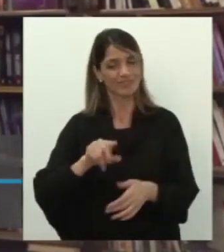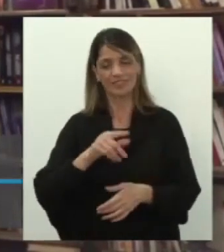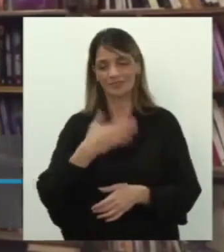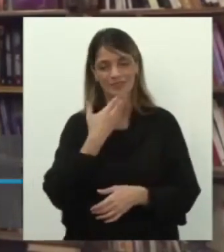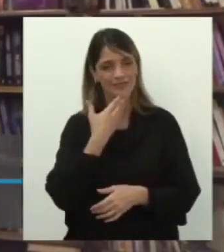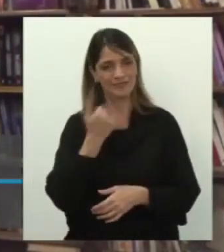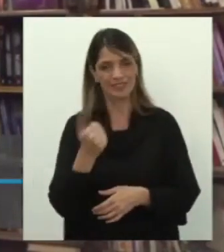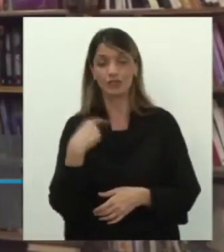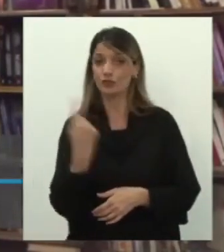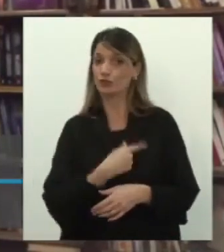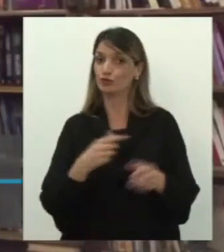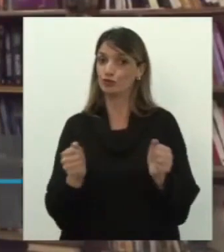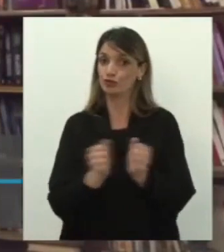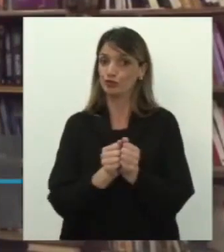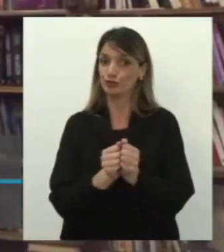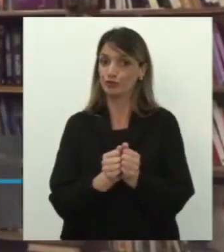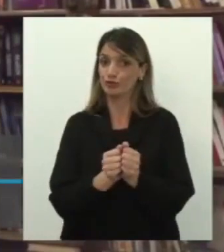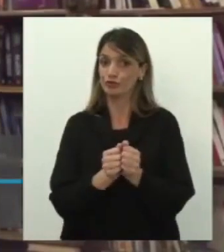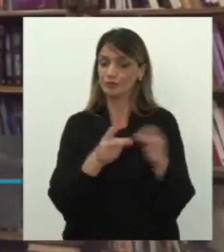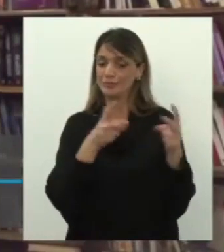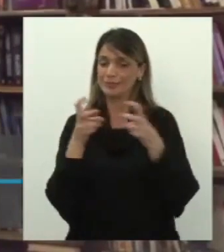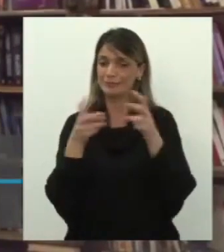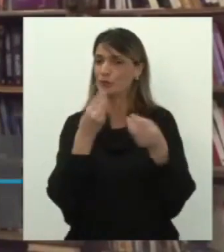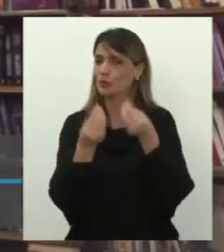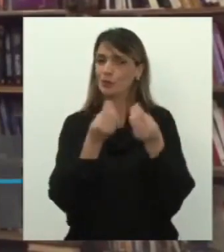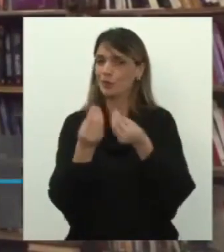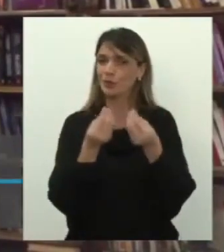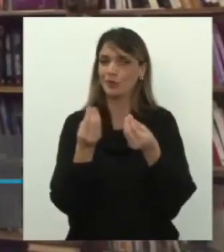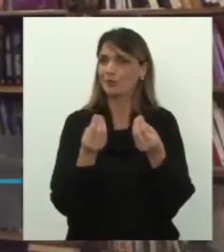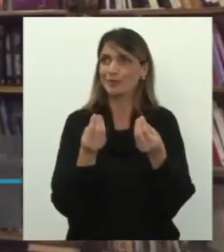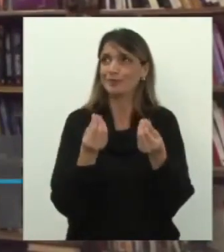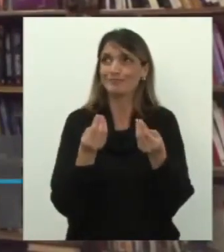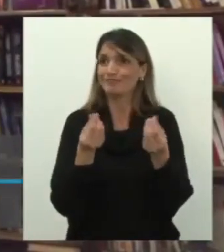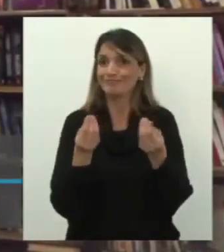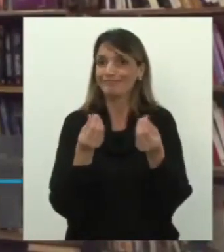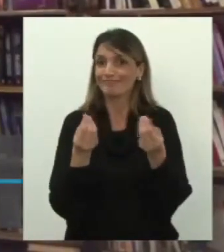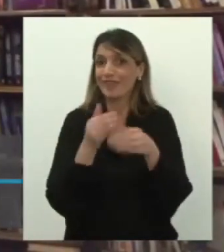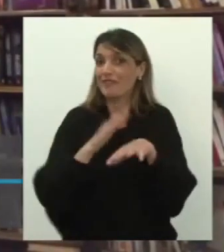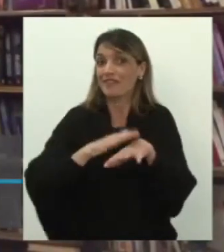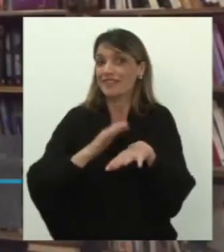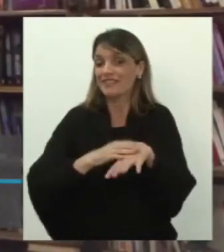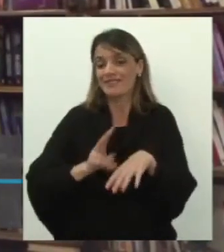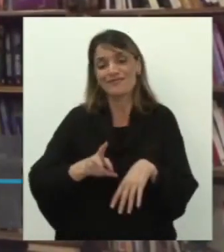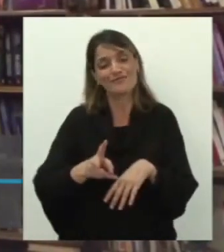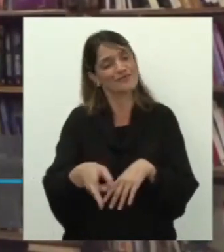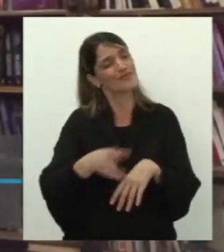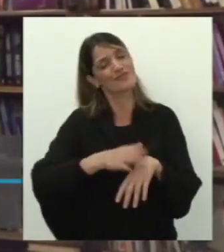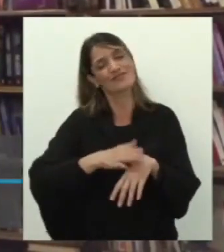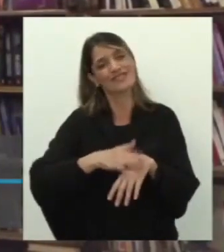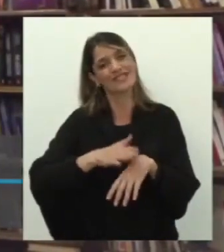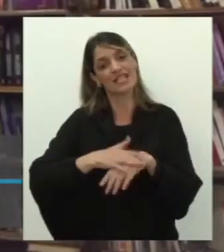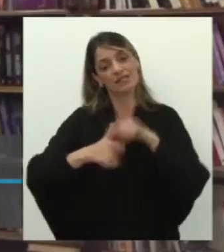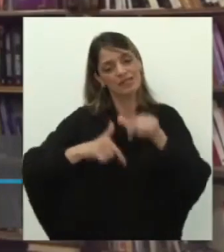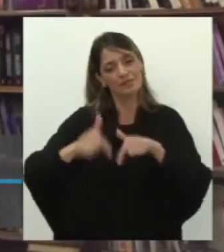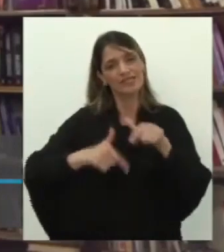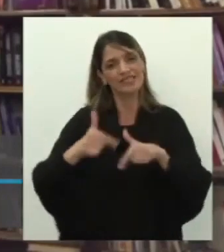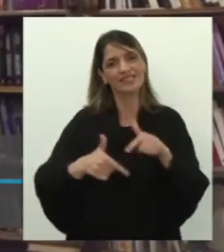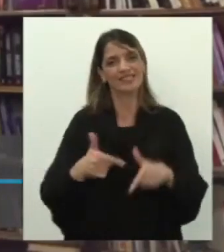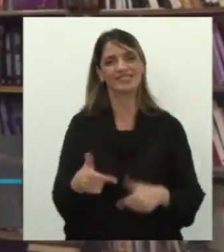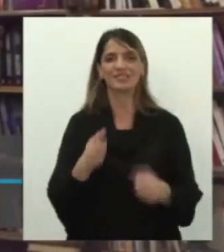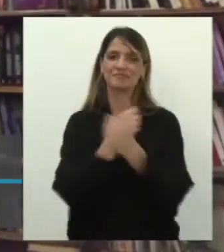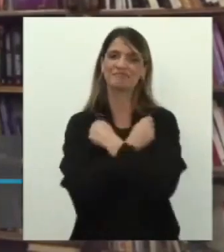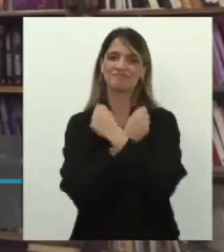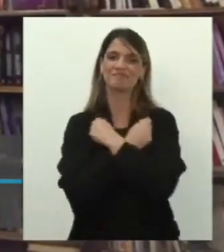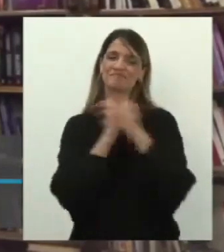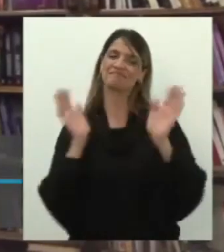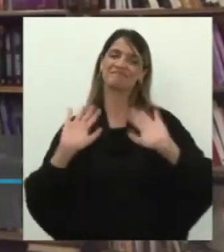tá junto aí descobrindo como é que a gente pode e como é que a gente vai fazer e continuar fazendo para que dê certo. Grande